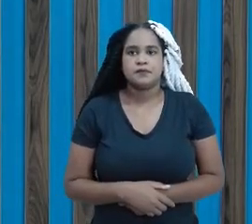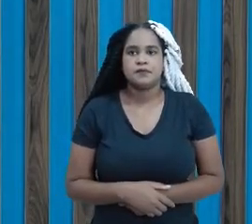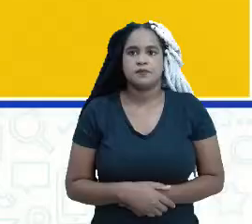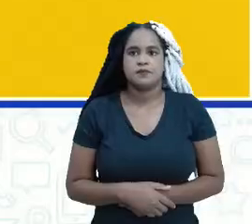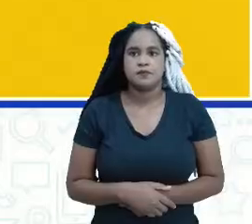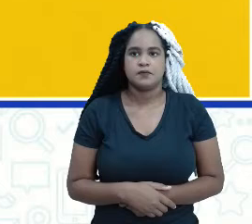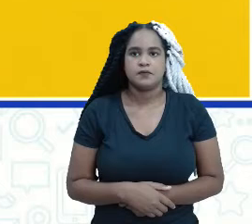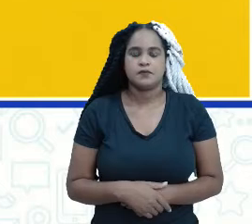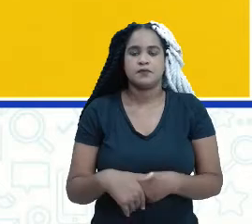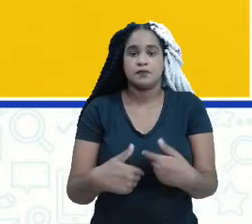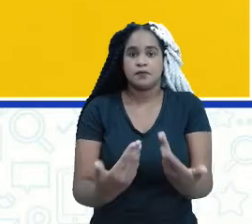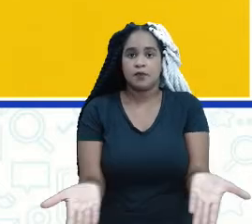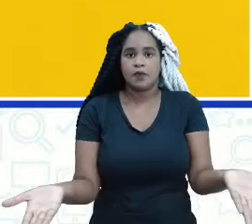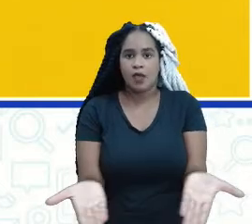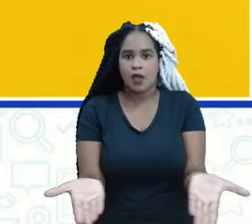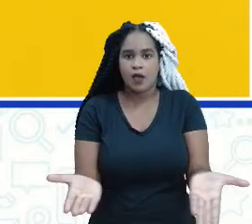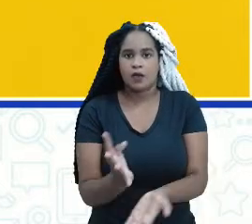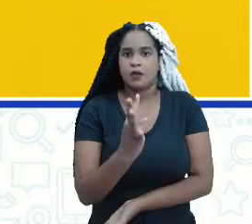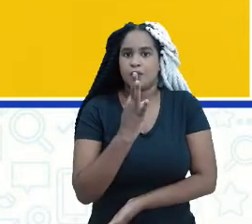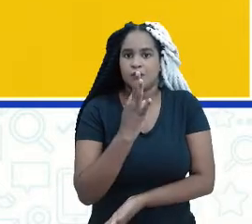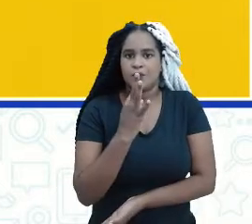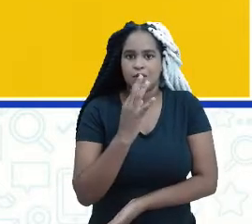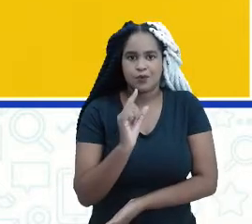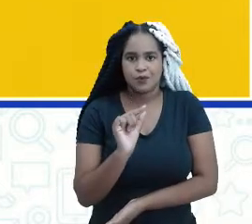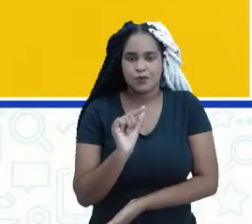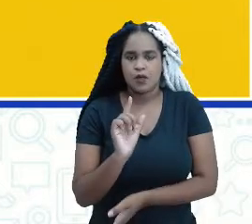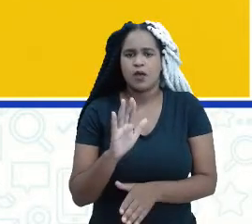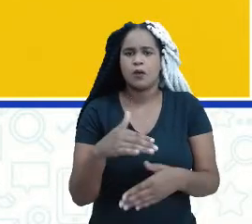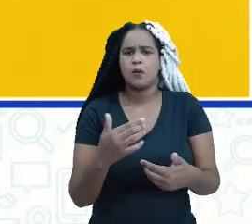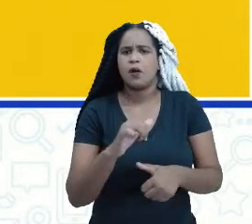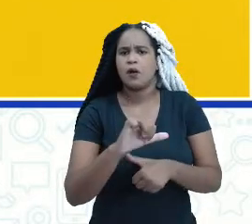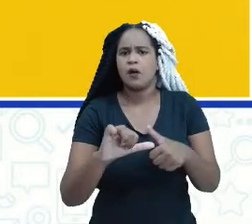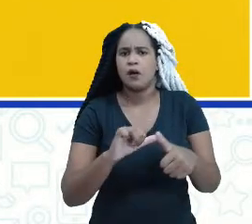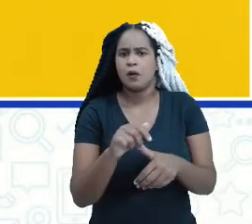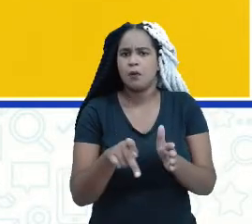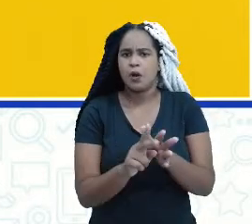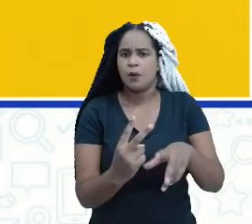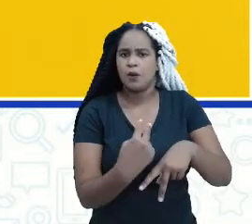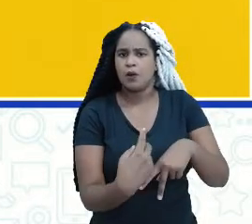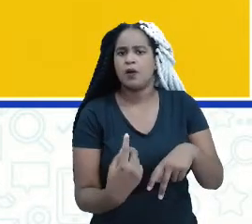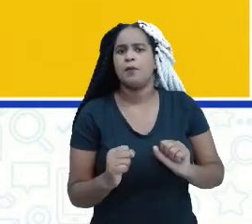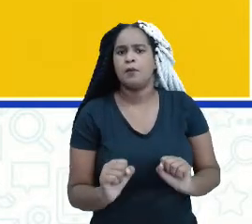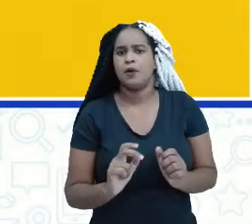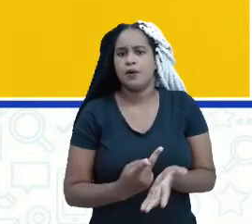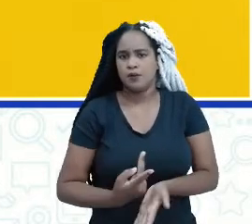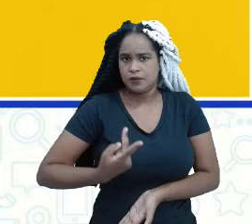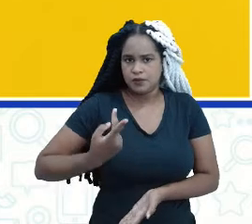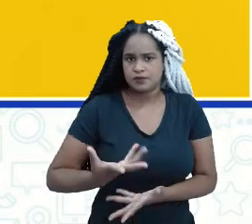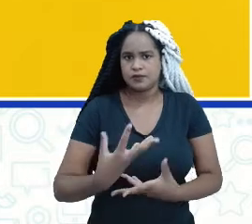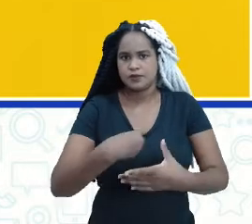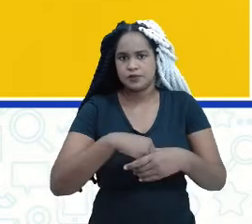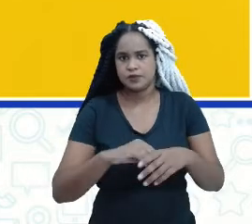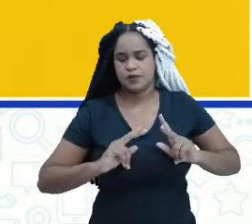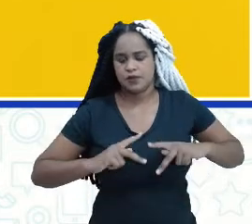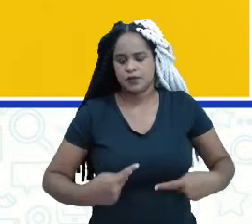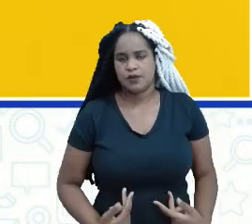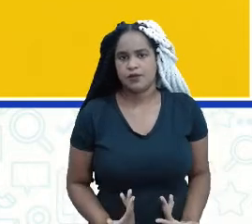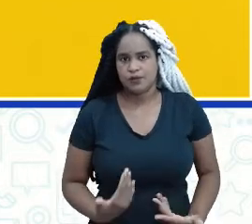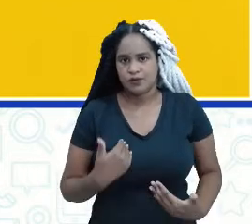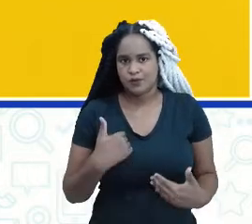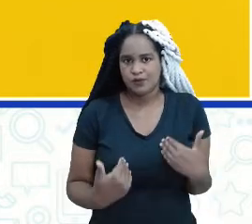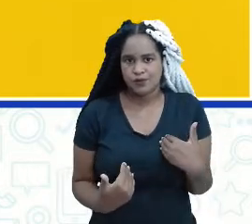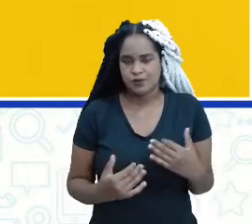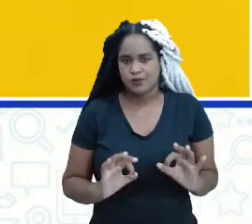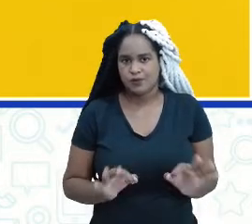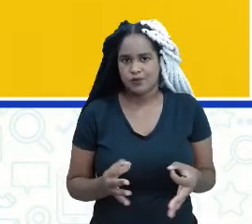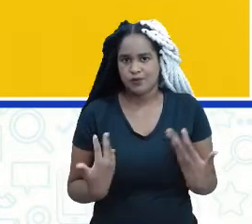Aí, ó, vamos conhecer então agora que alterações cromossômicas que podem ocorrer na espécie humana.